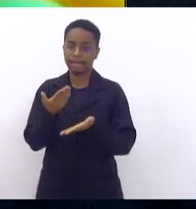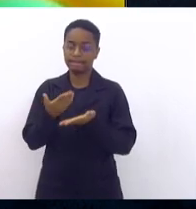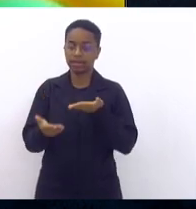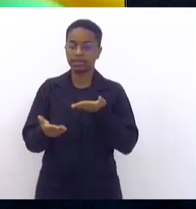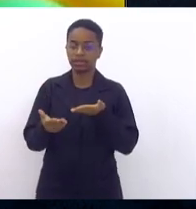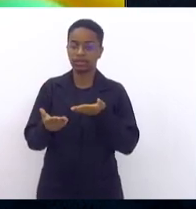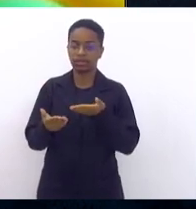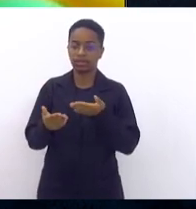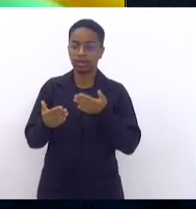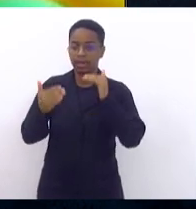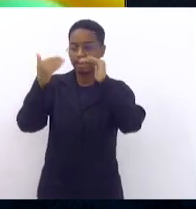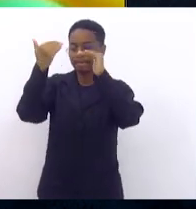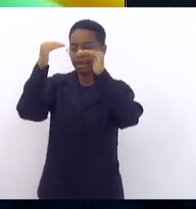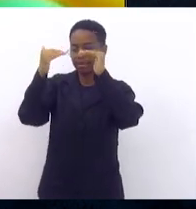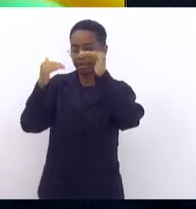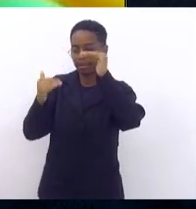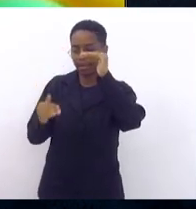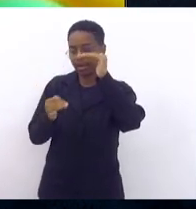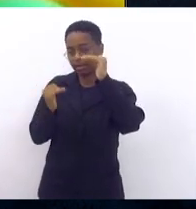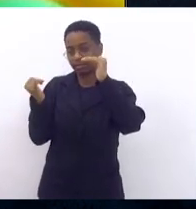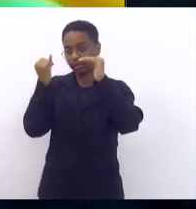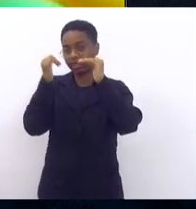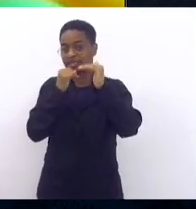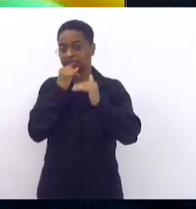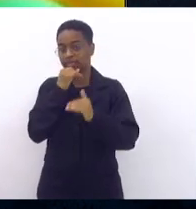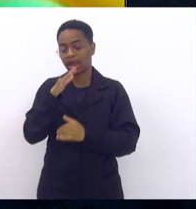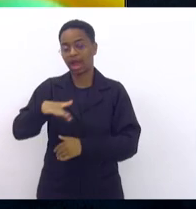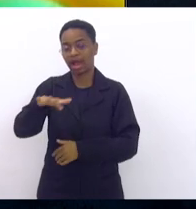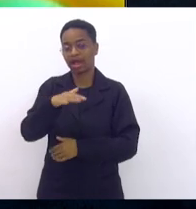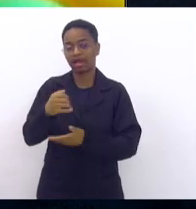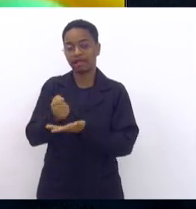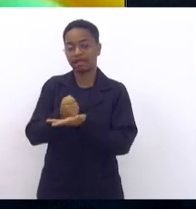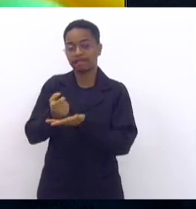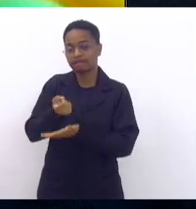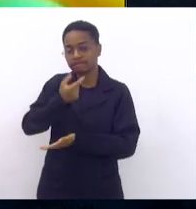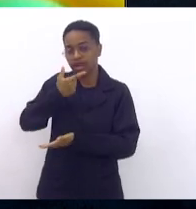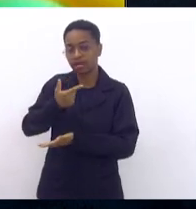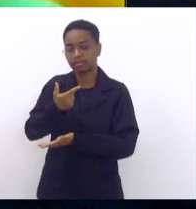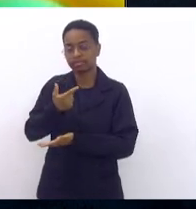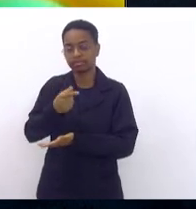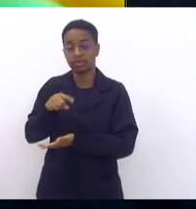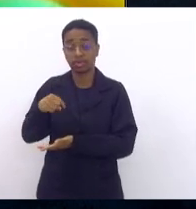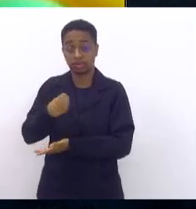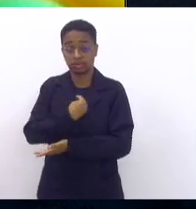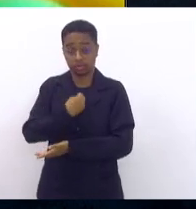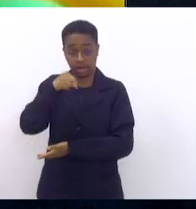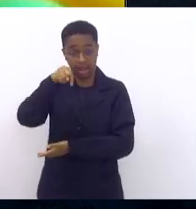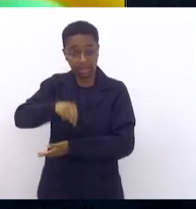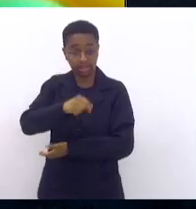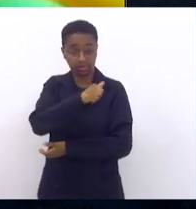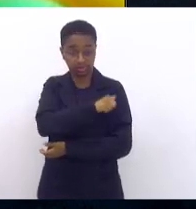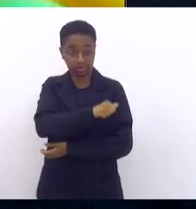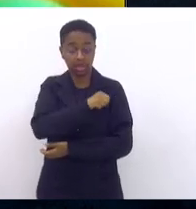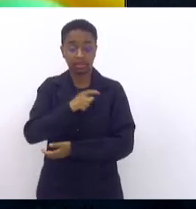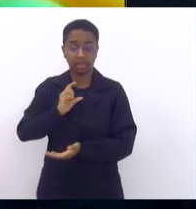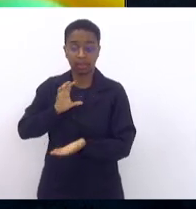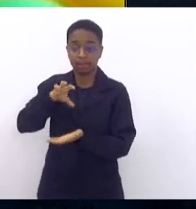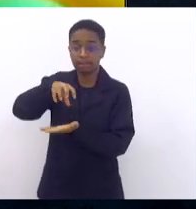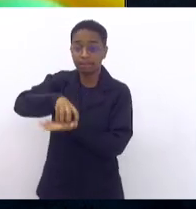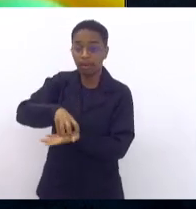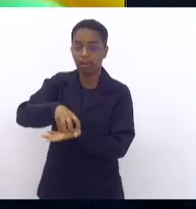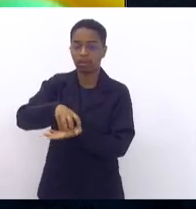importantes que tinha por exemplo na Indústria Farmacêutica a gente tinha aqui no Rio de Janeiro o polo da Indústria